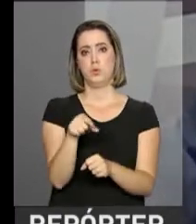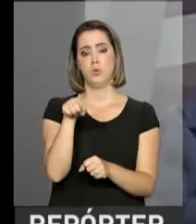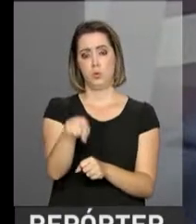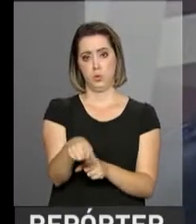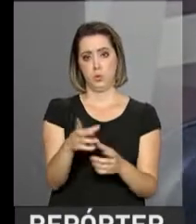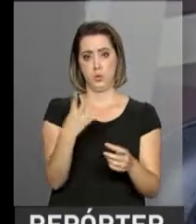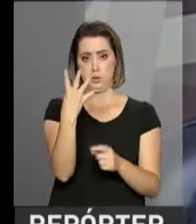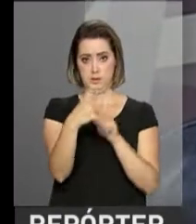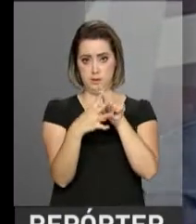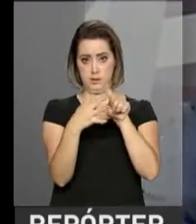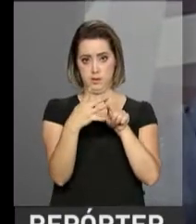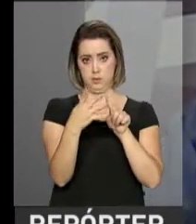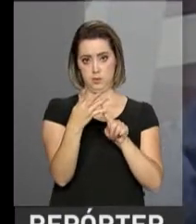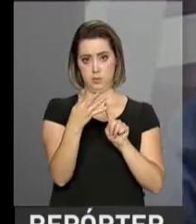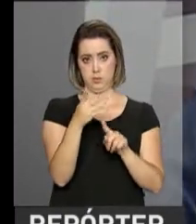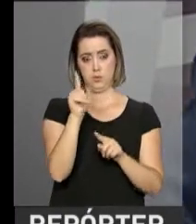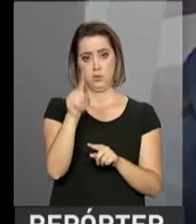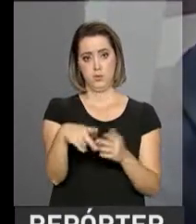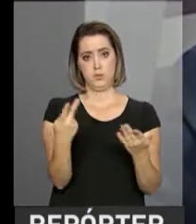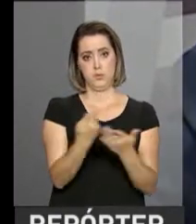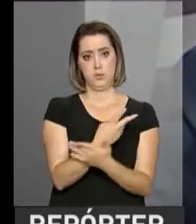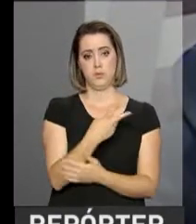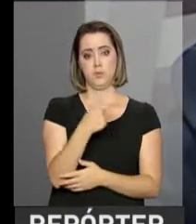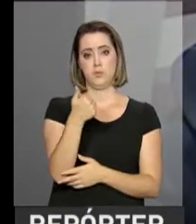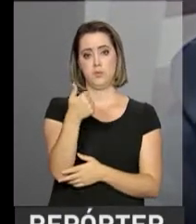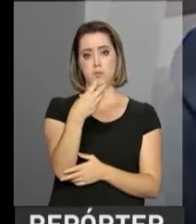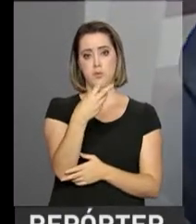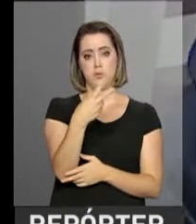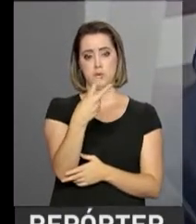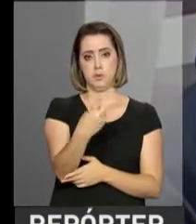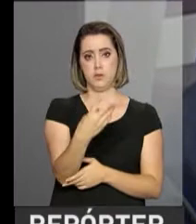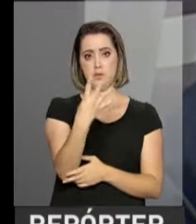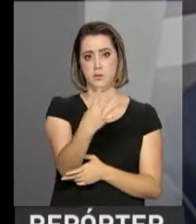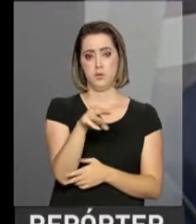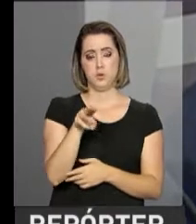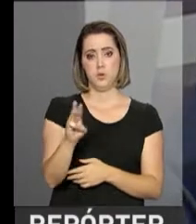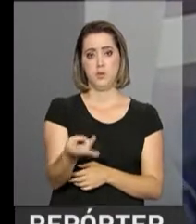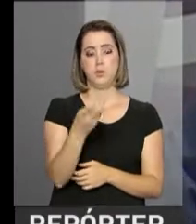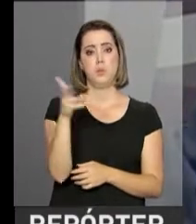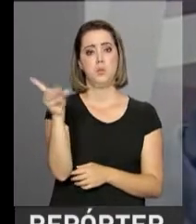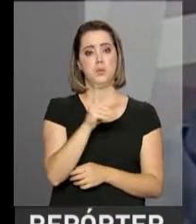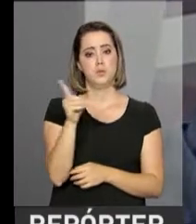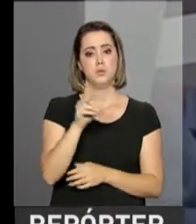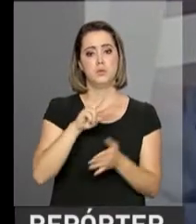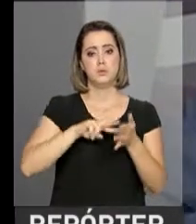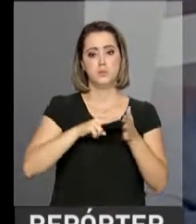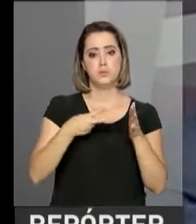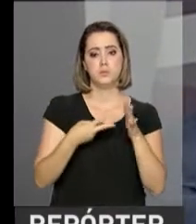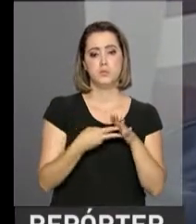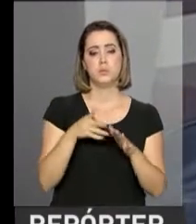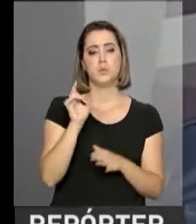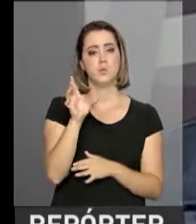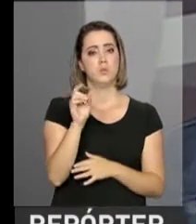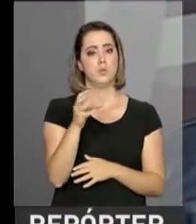exportações dessas 4 plantas foram de 124 milhões de dólares, o que correspondeu a